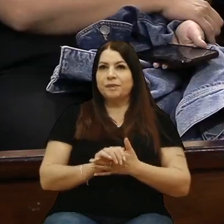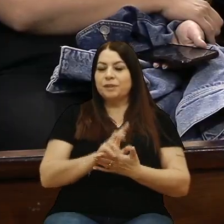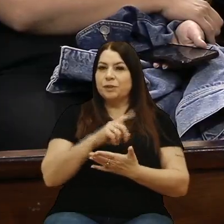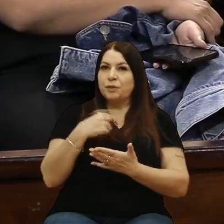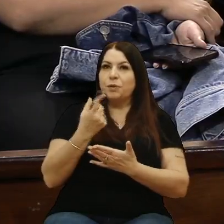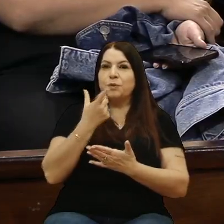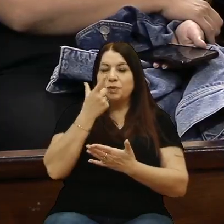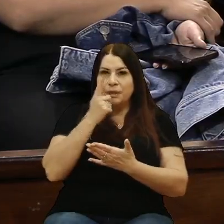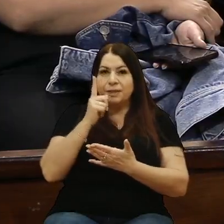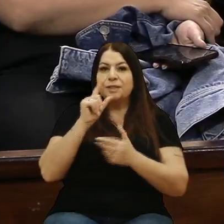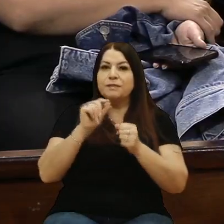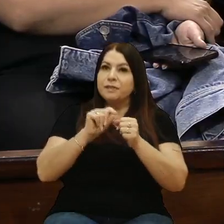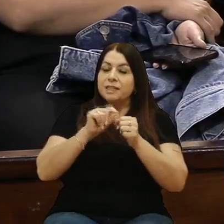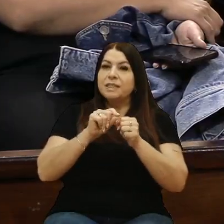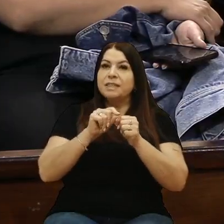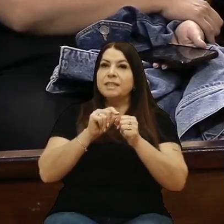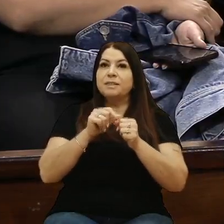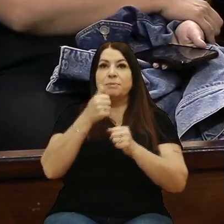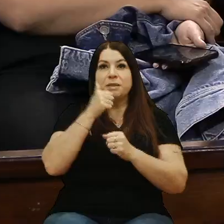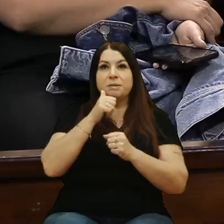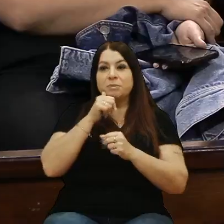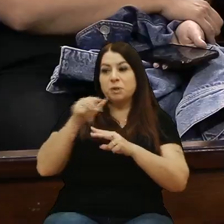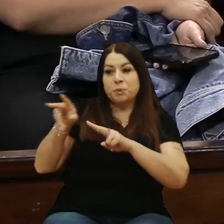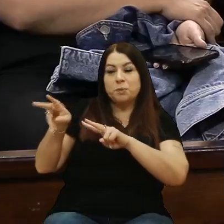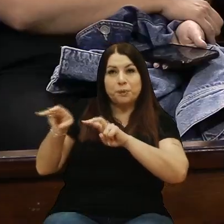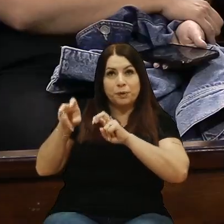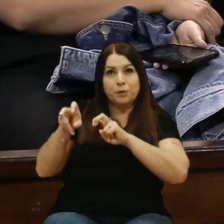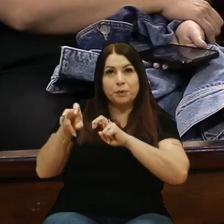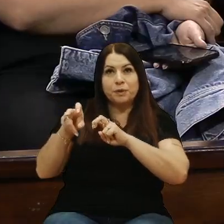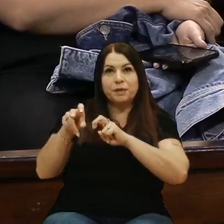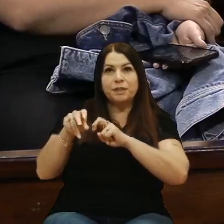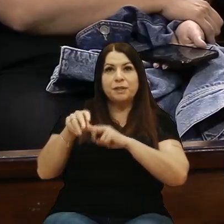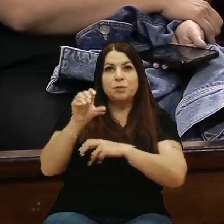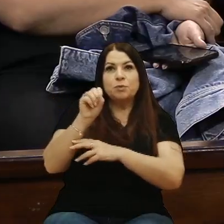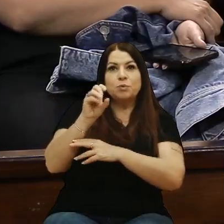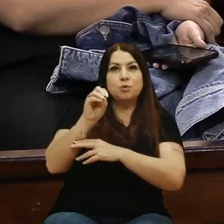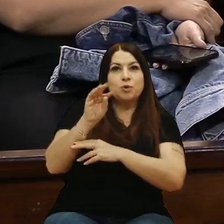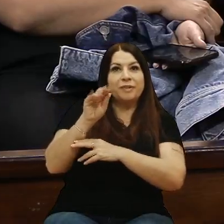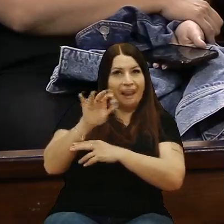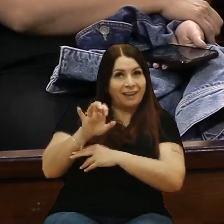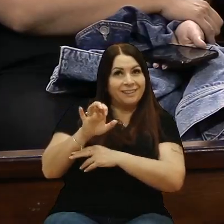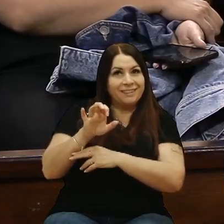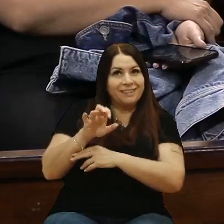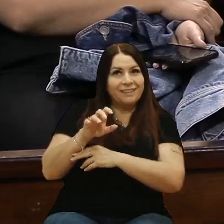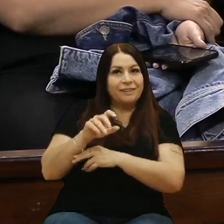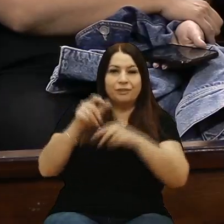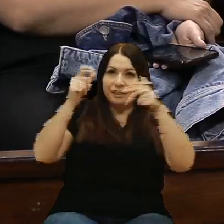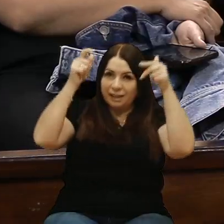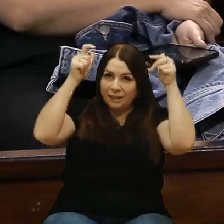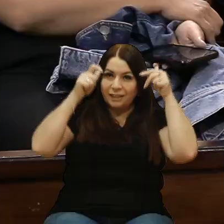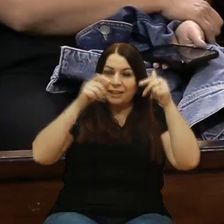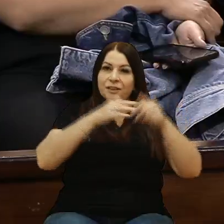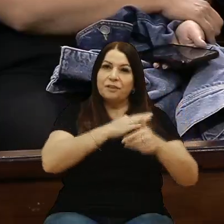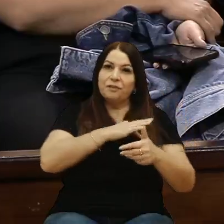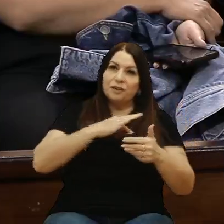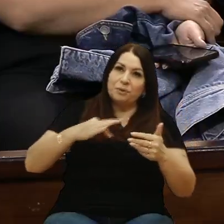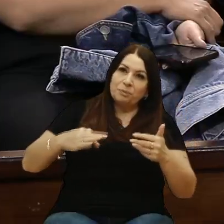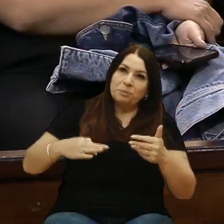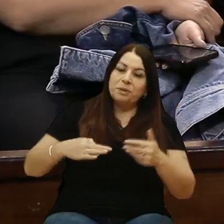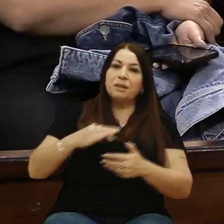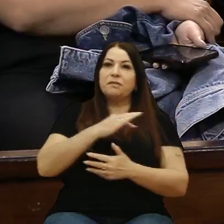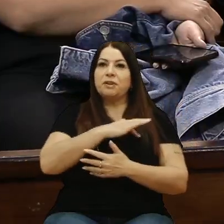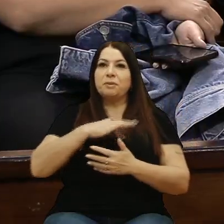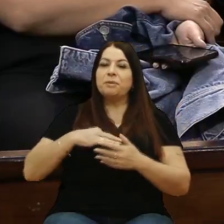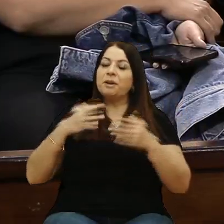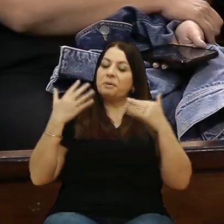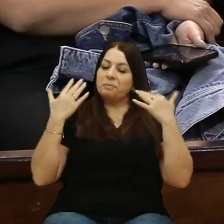gente conseguisse fazer que uma menina do interior com sotaque fosse a rainha de Farroupilha. Farroupilha está